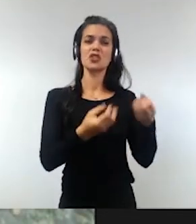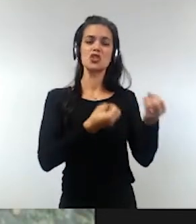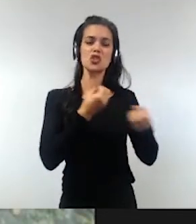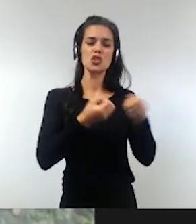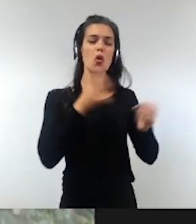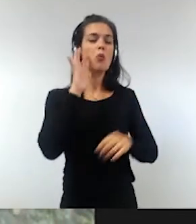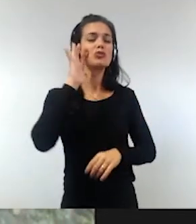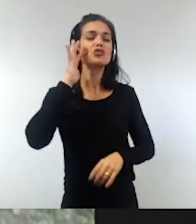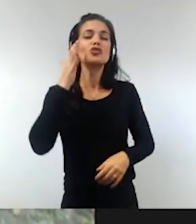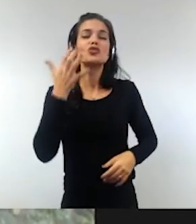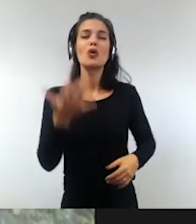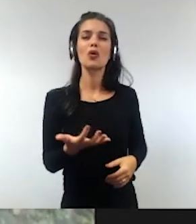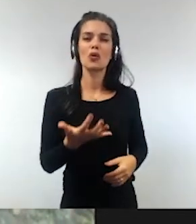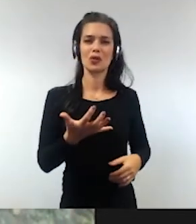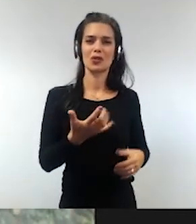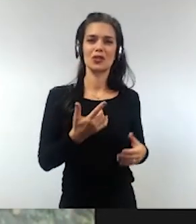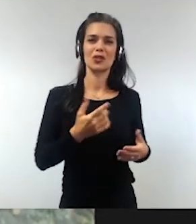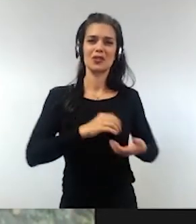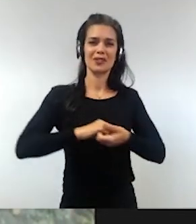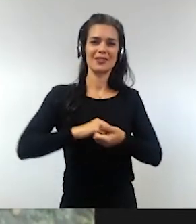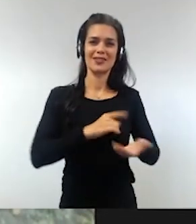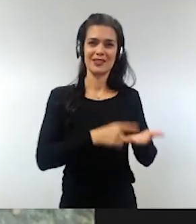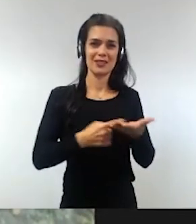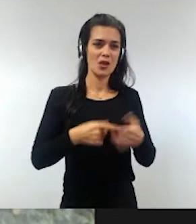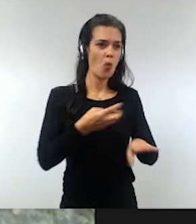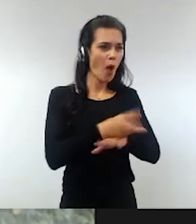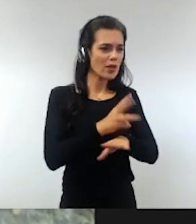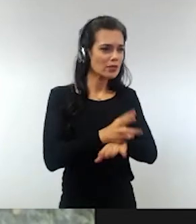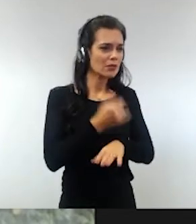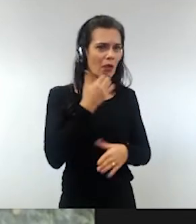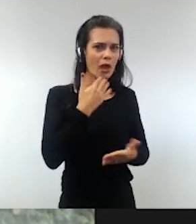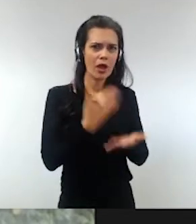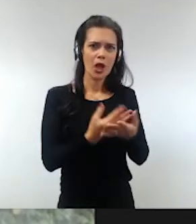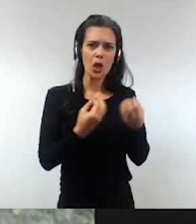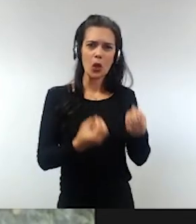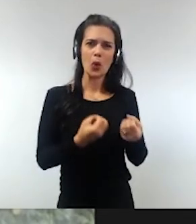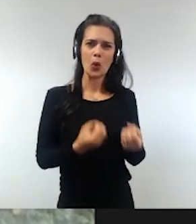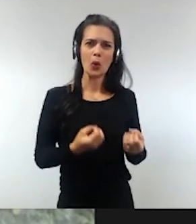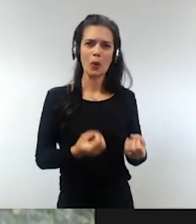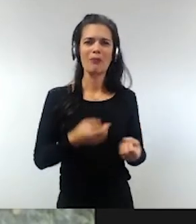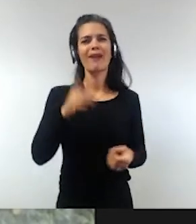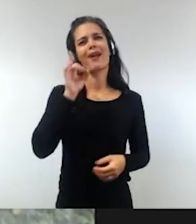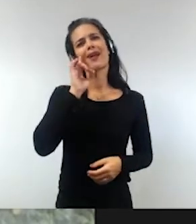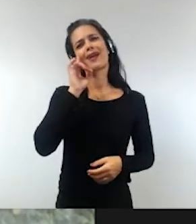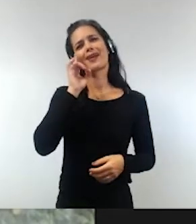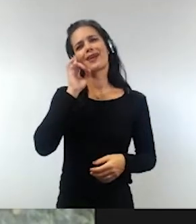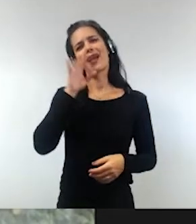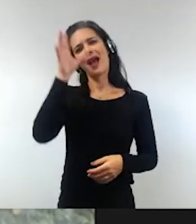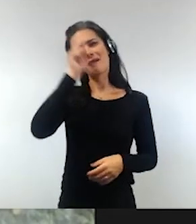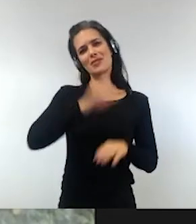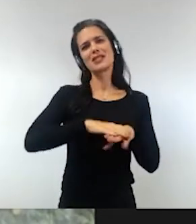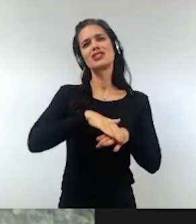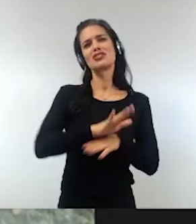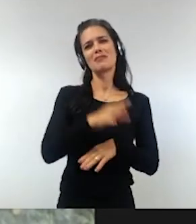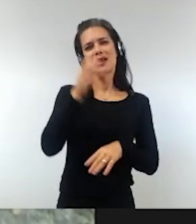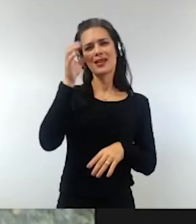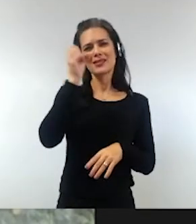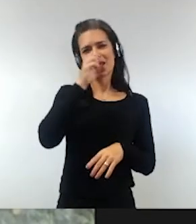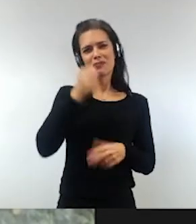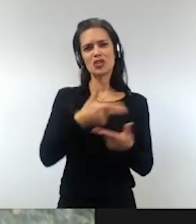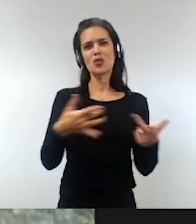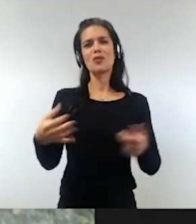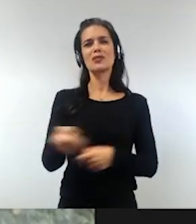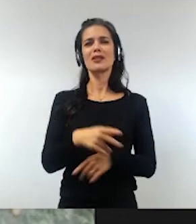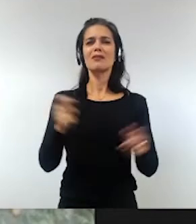de solução de conflitos via WhatsApp, eu fiquei assim, boca aberta. A gente realmente, cada dia, aprende uma coisa nova e vê